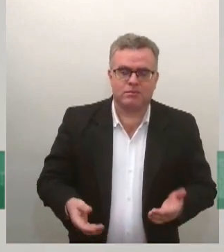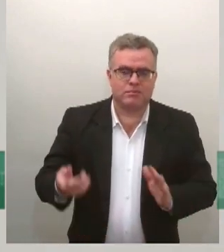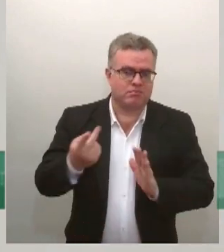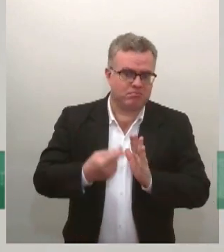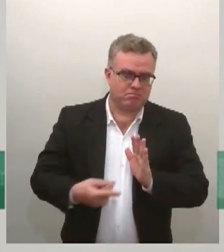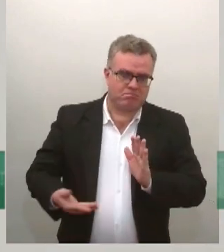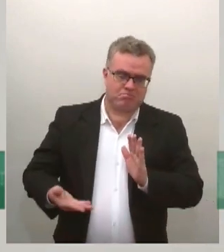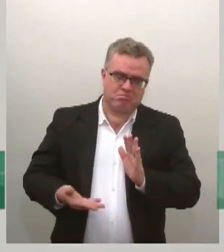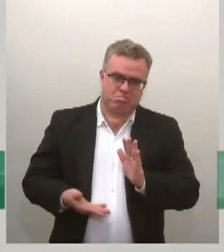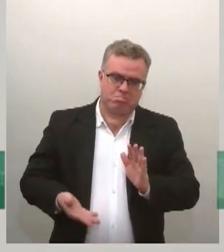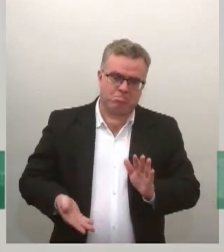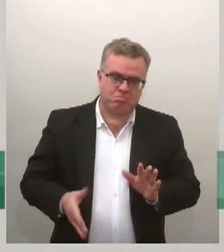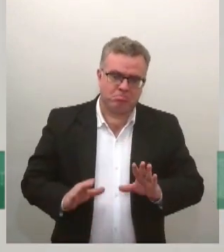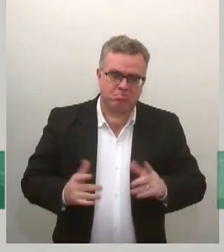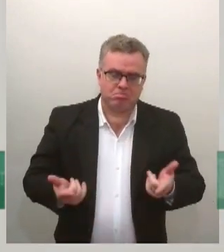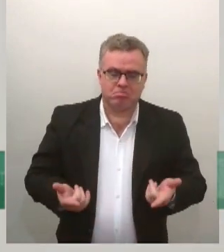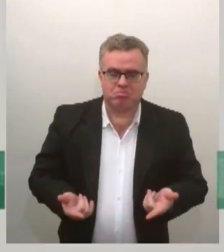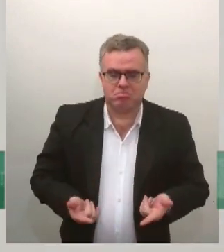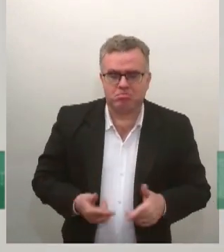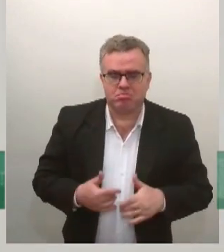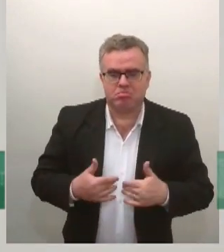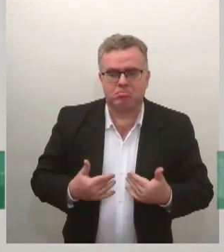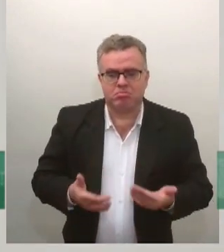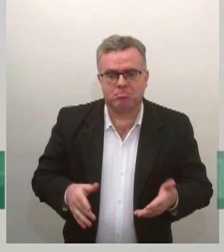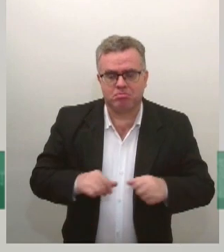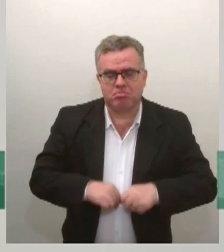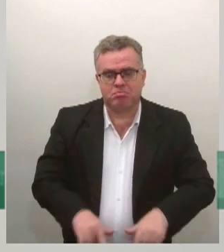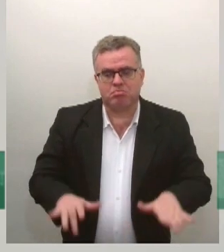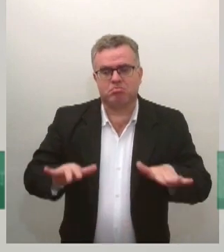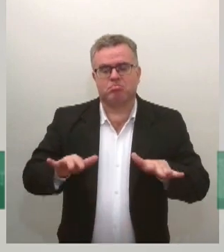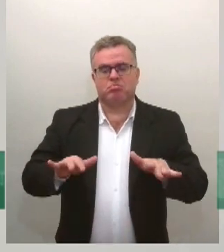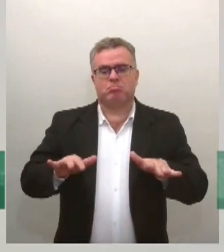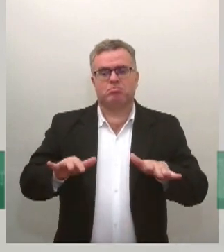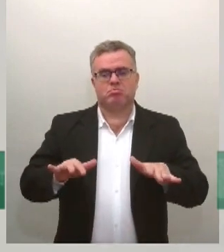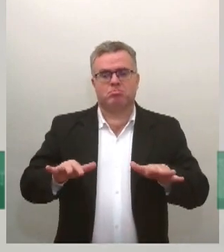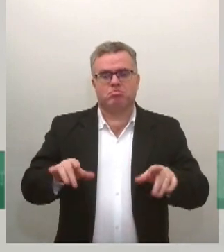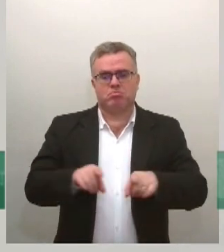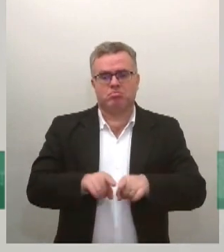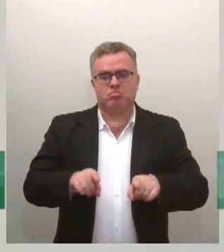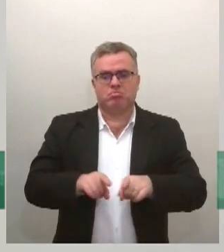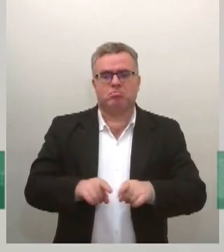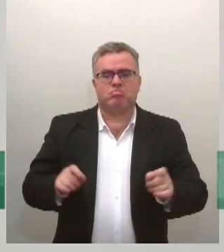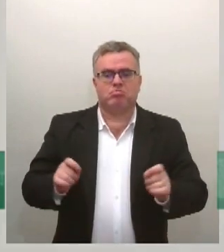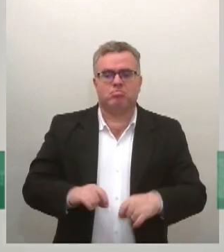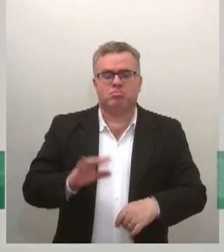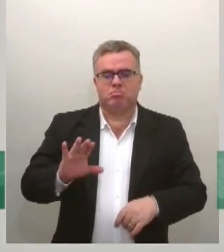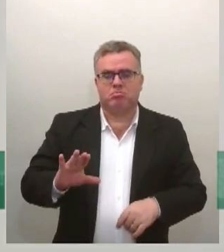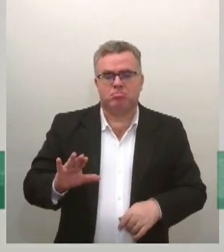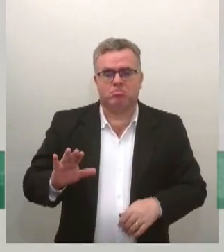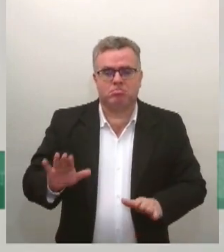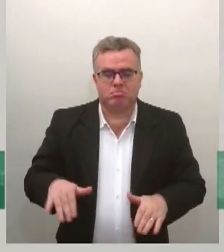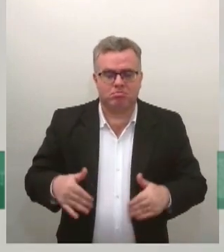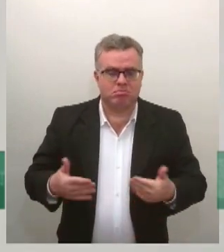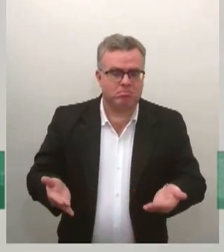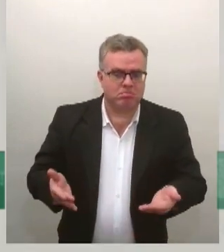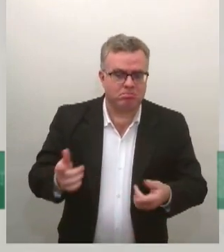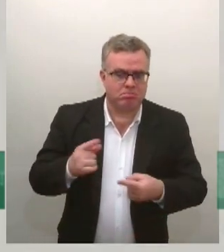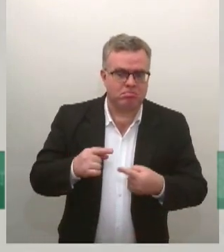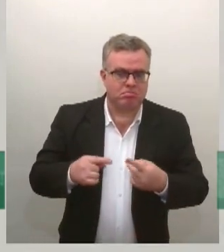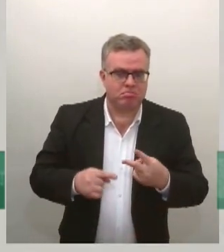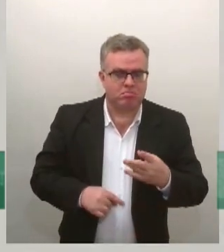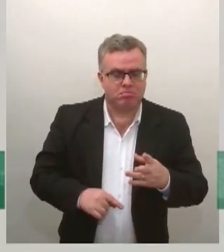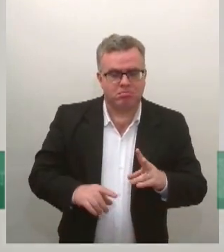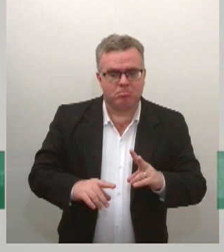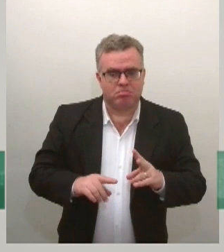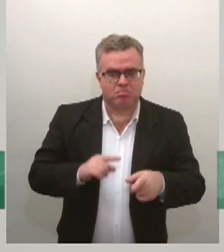faz questão sempre de compartilhar comigo quais são os objetivos, mas a gente está bem animado. Foi